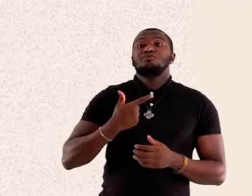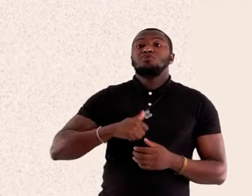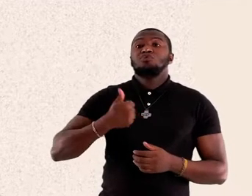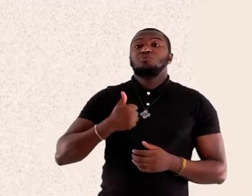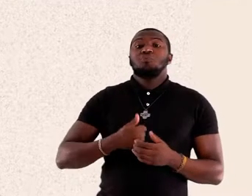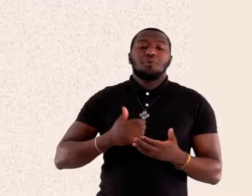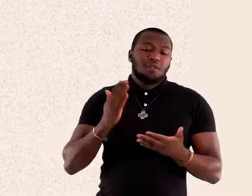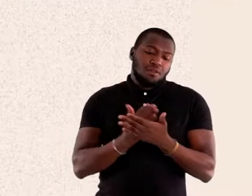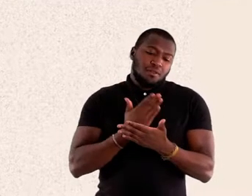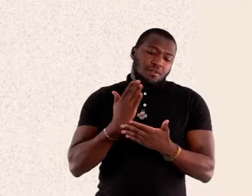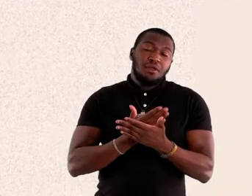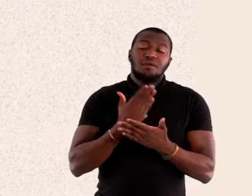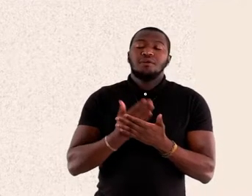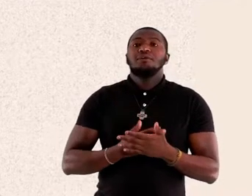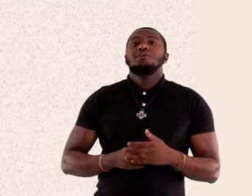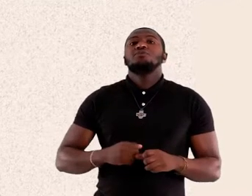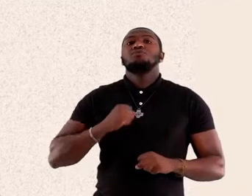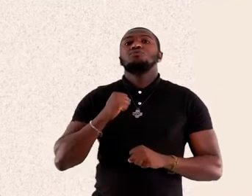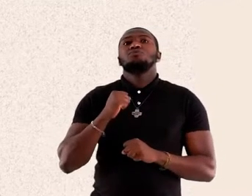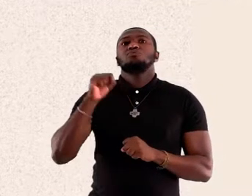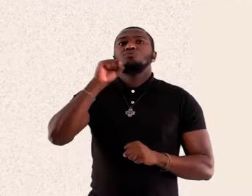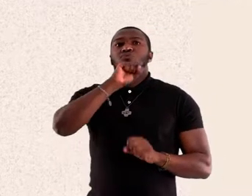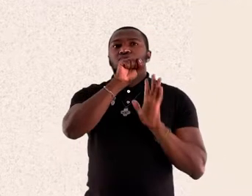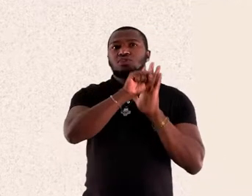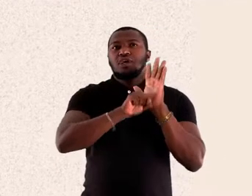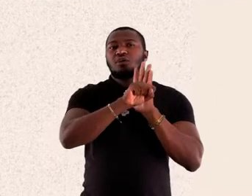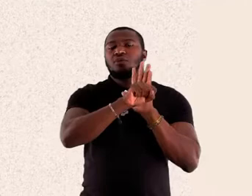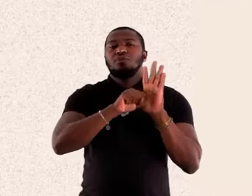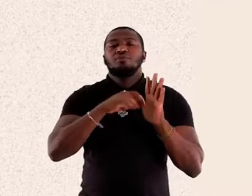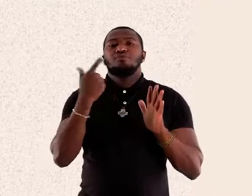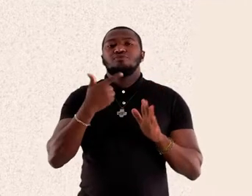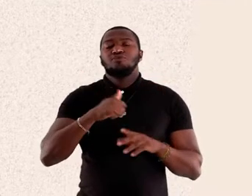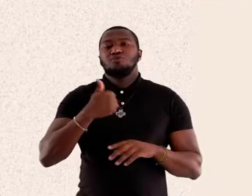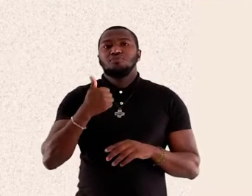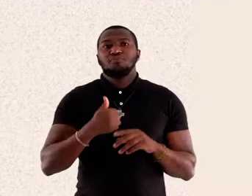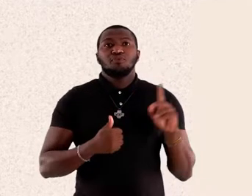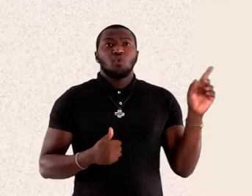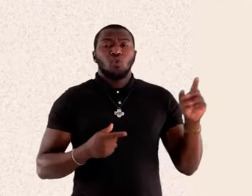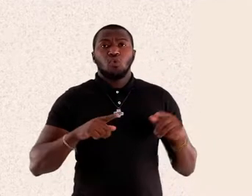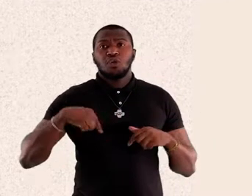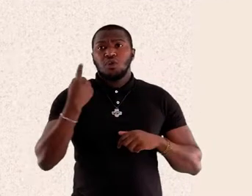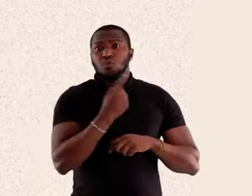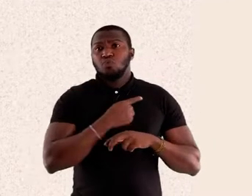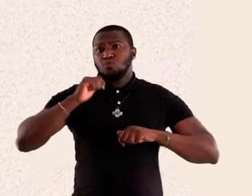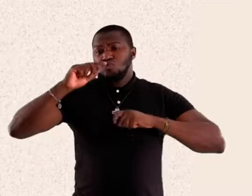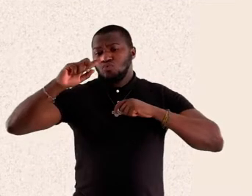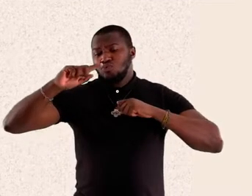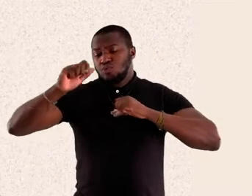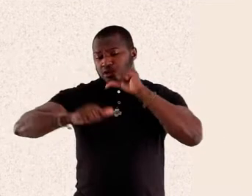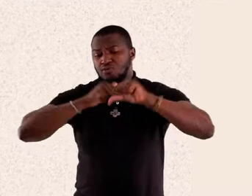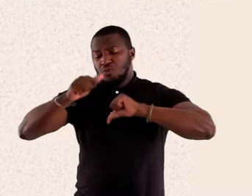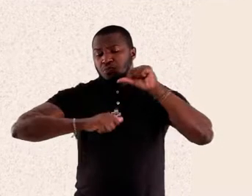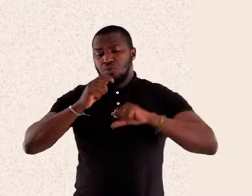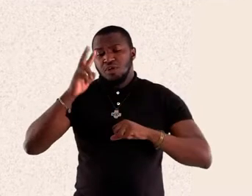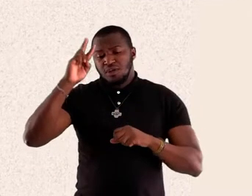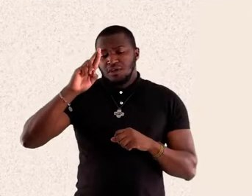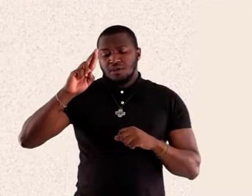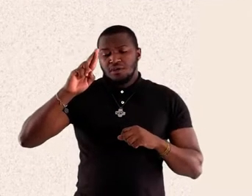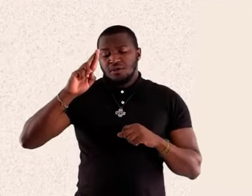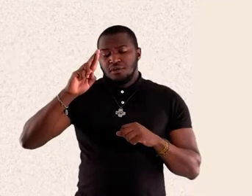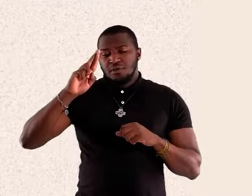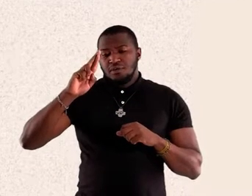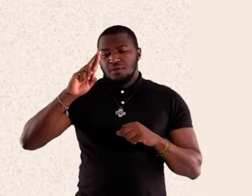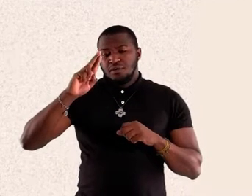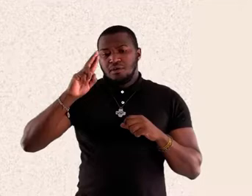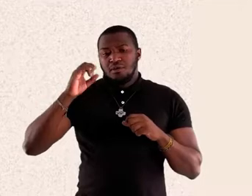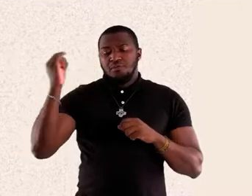em que ele fala que o que nos tornou os senhores do planeta não foi Nossa racionalidade individual mas